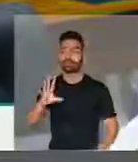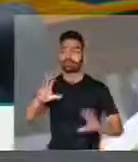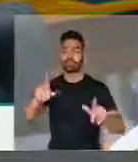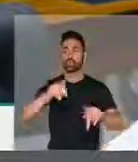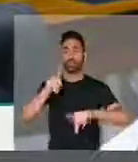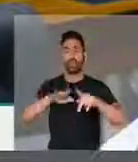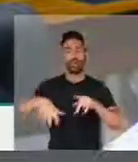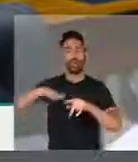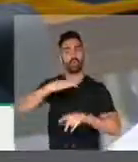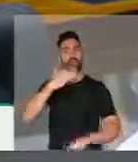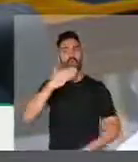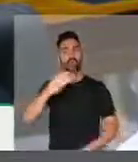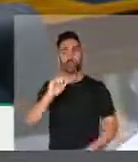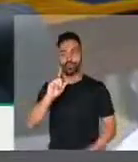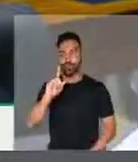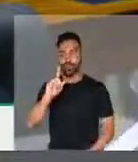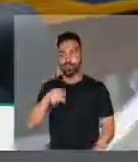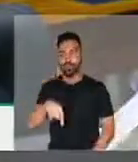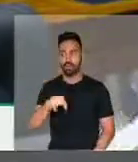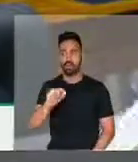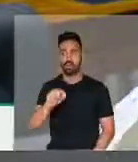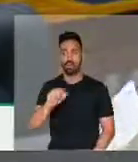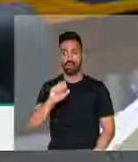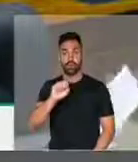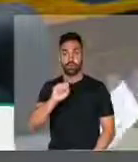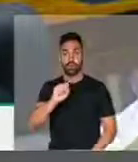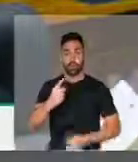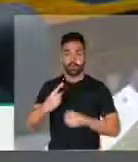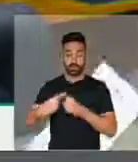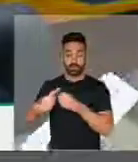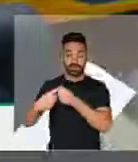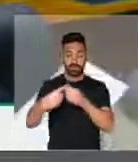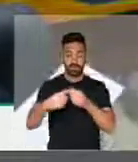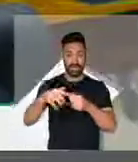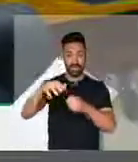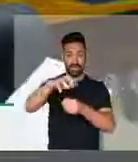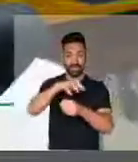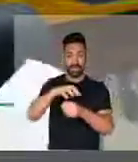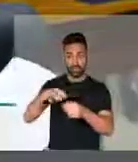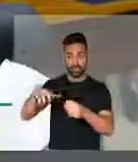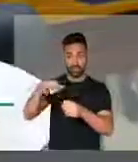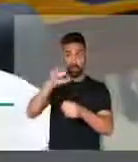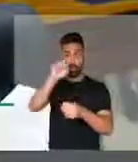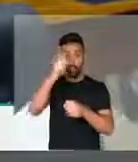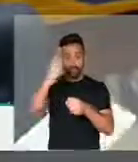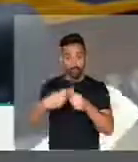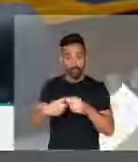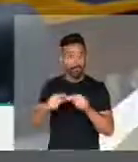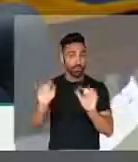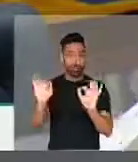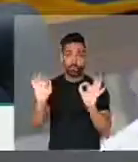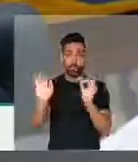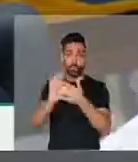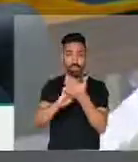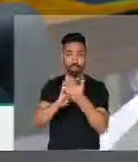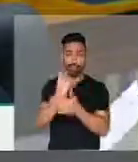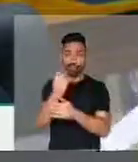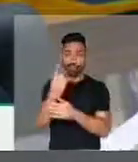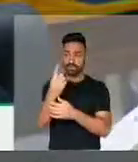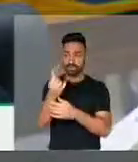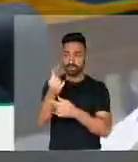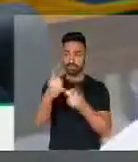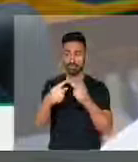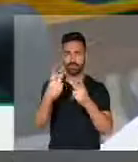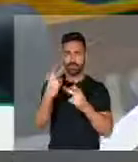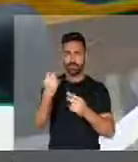que eu encontrei é a questão de que 8 cidades nesta região estão sem receber desde 2016 e